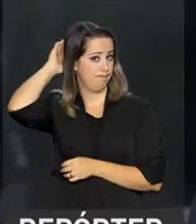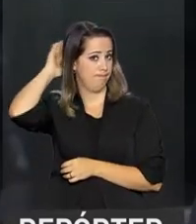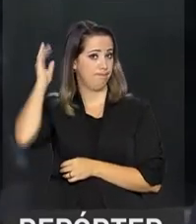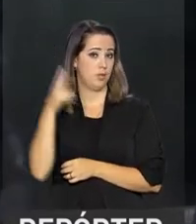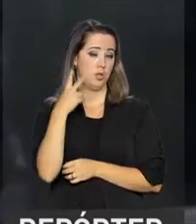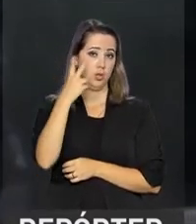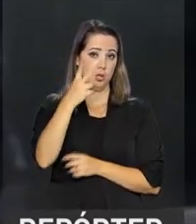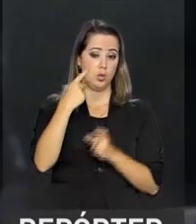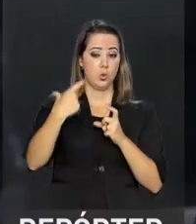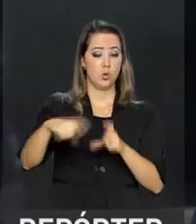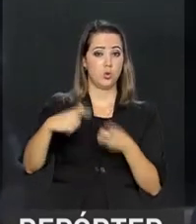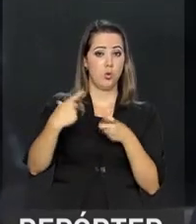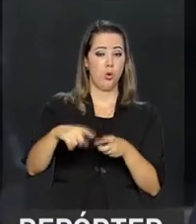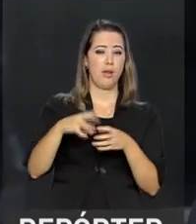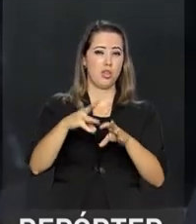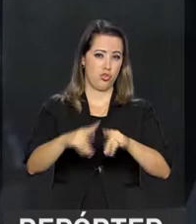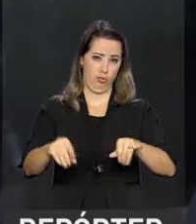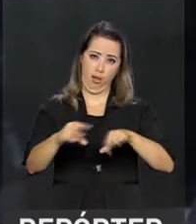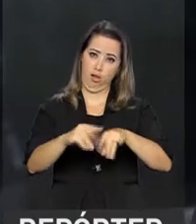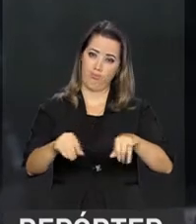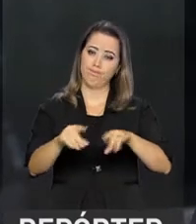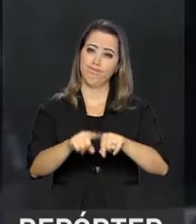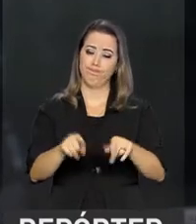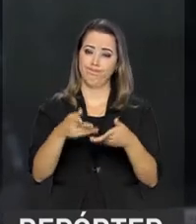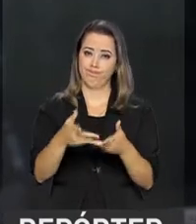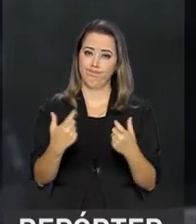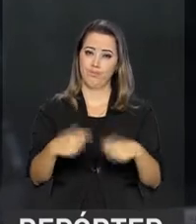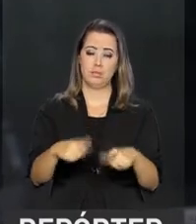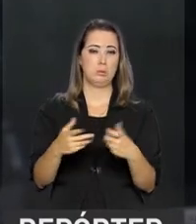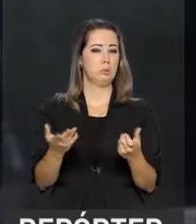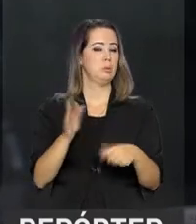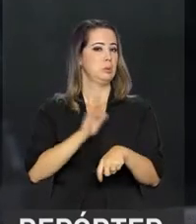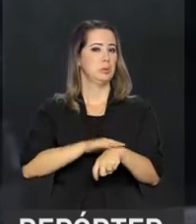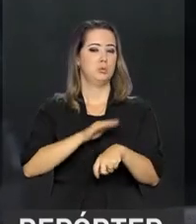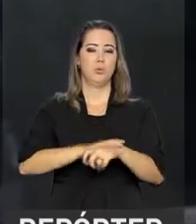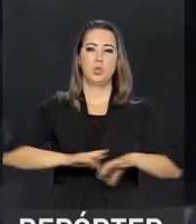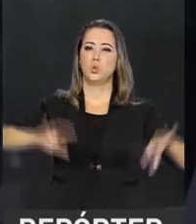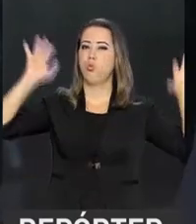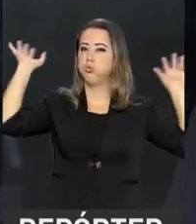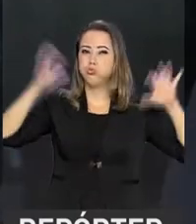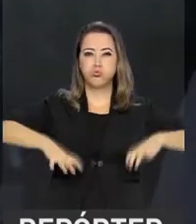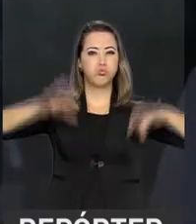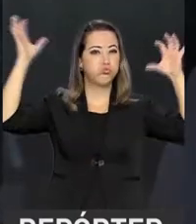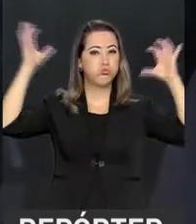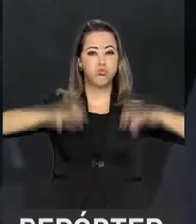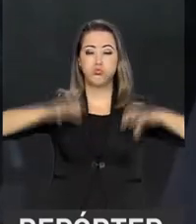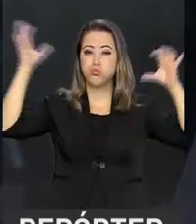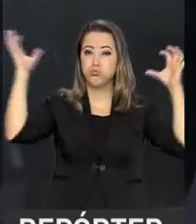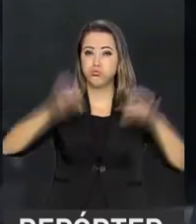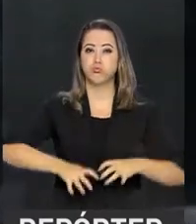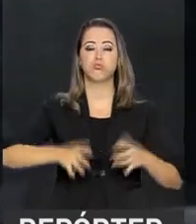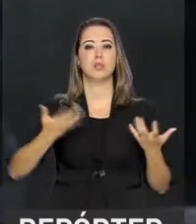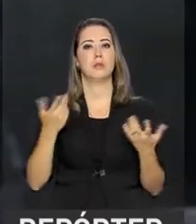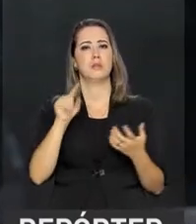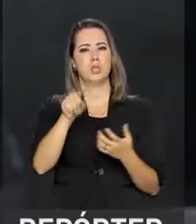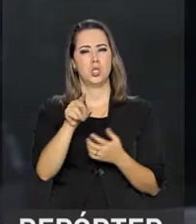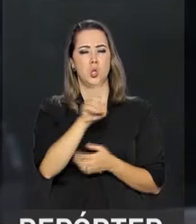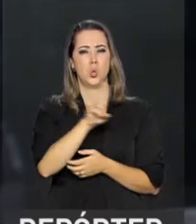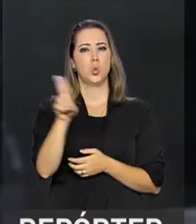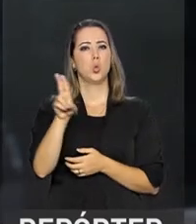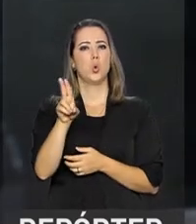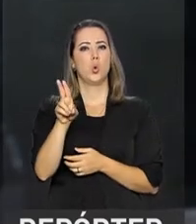pavimentados da rodovia no estado isso nesse período crítico de fortes chuvas na região conhecido como inverno amazônico